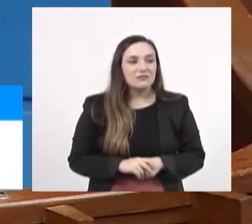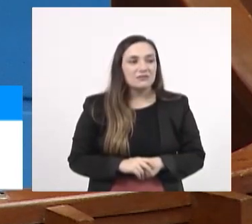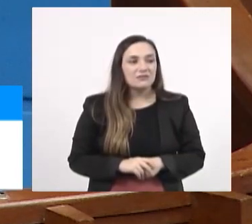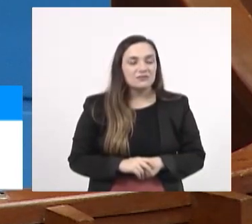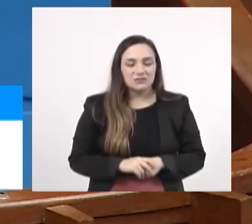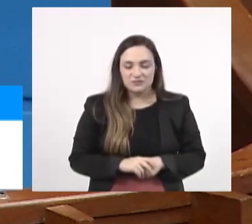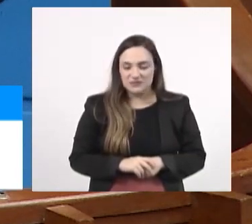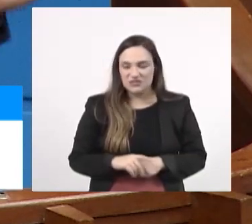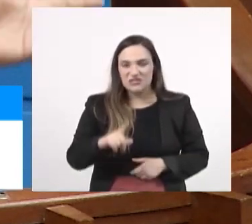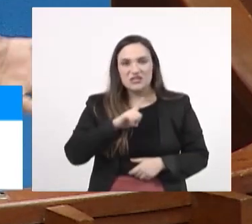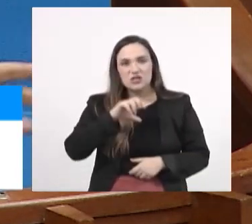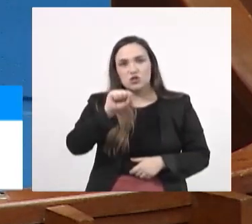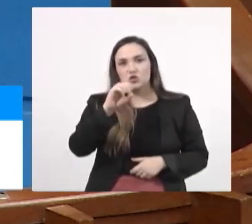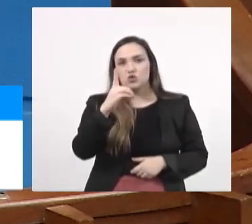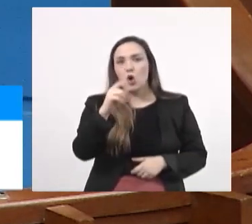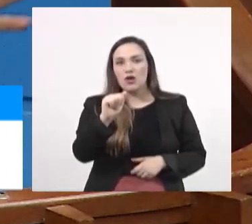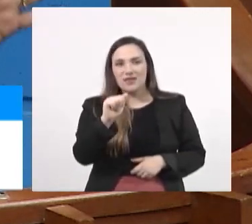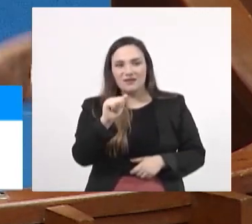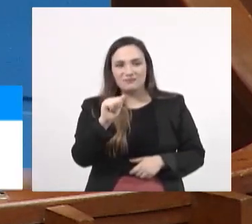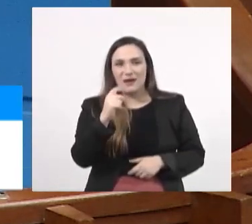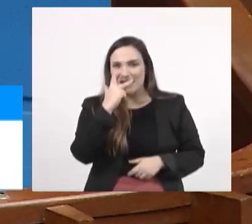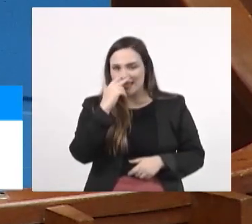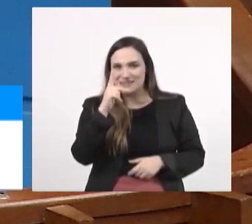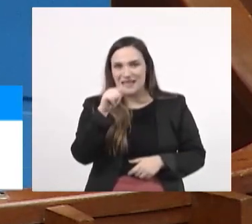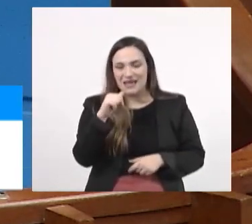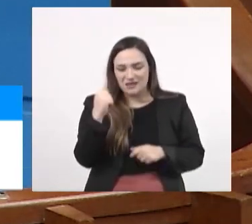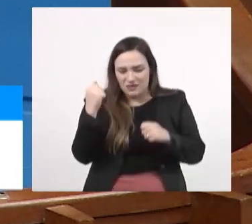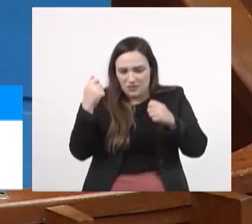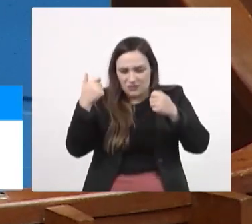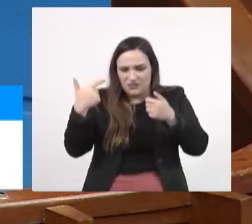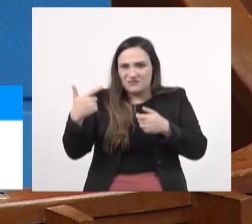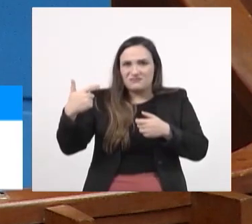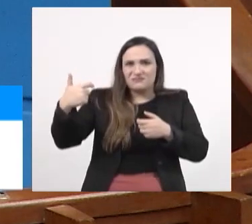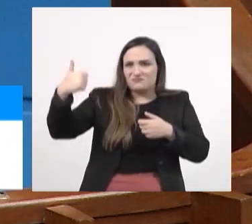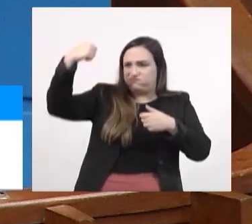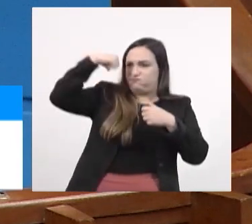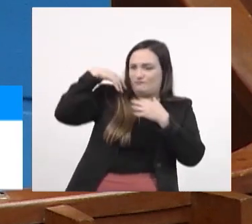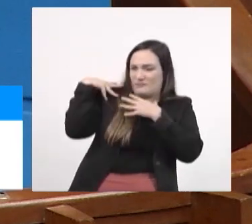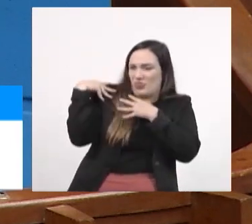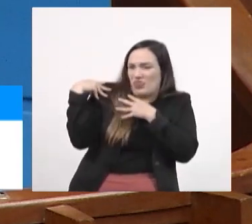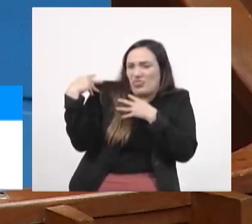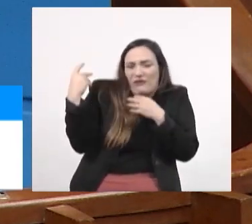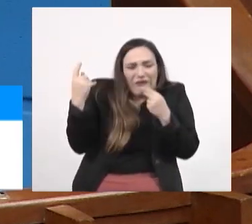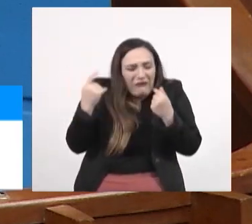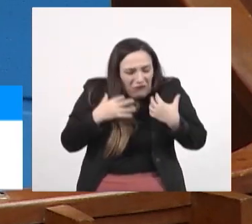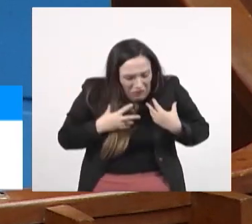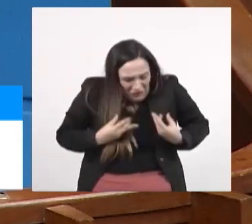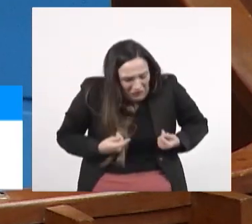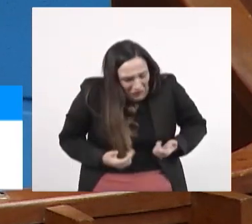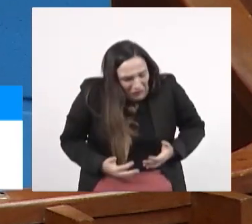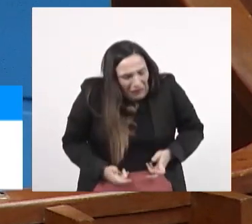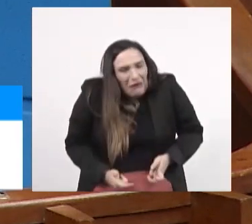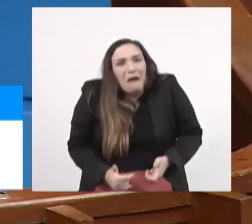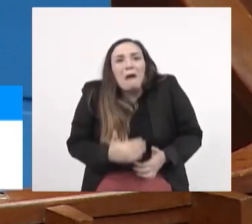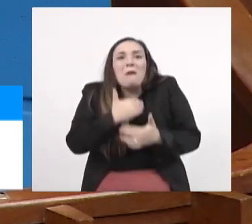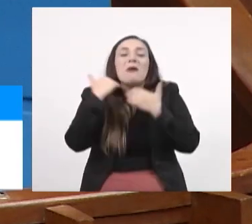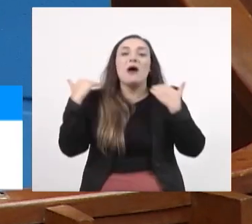soda cáustica, um líquido que acabou ceifando de uma forma tão